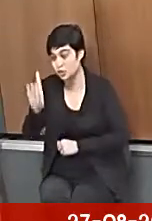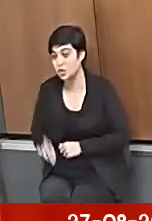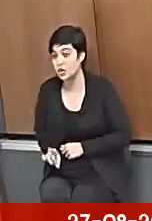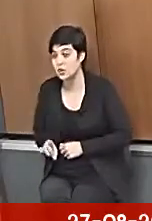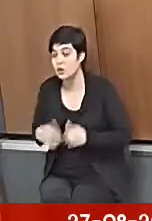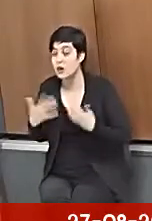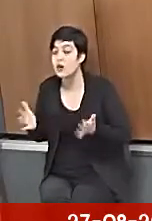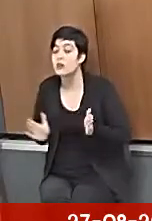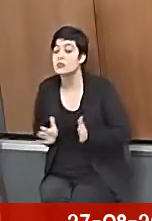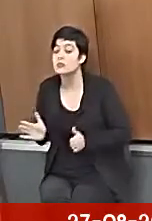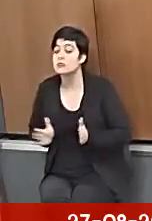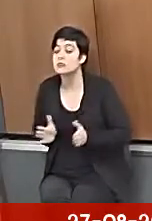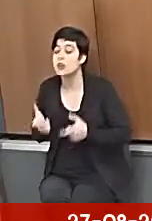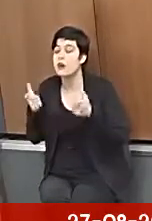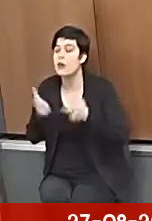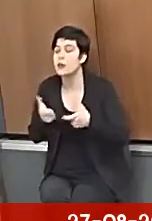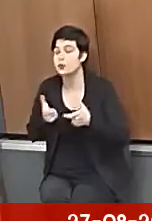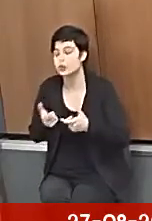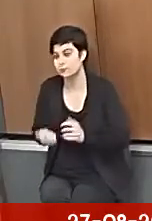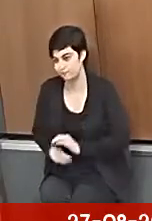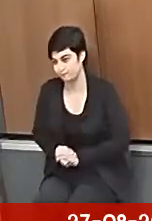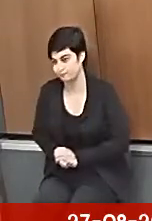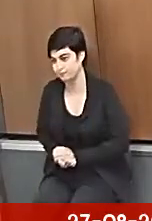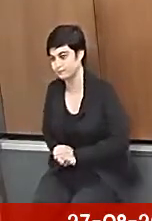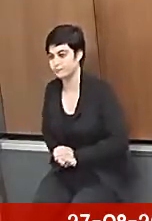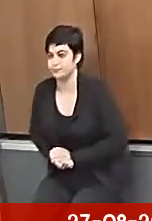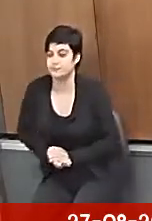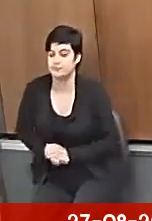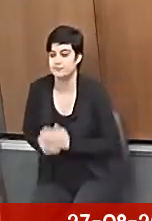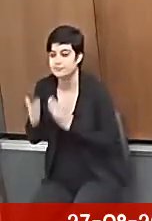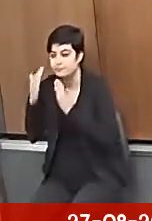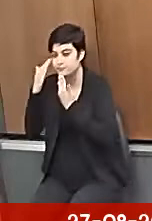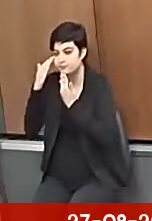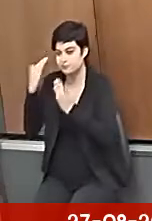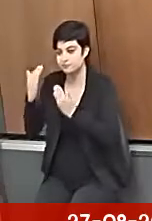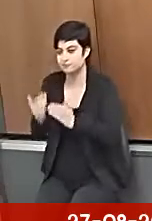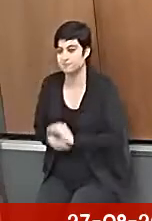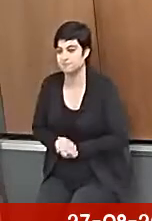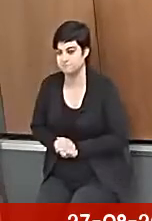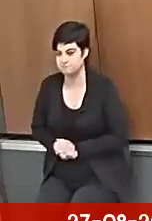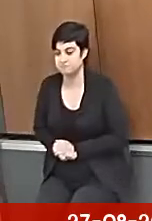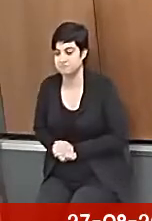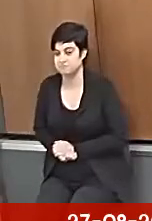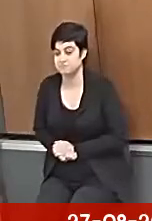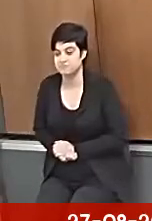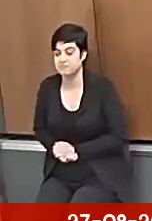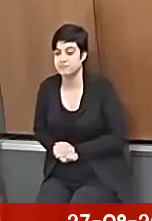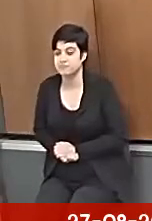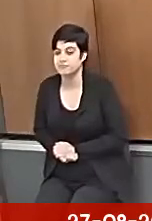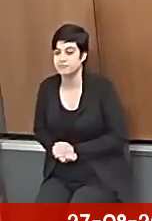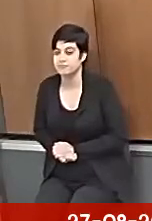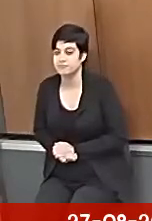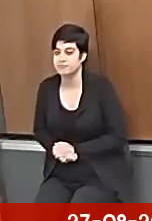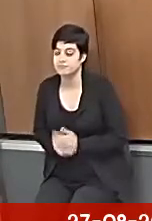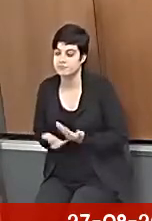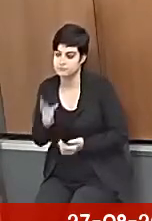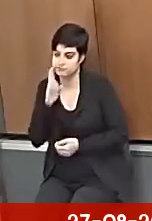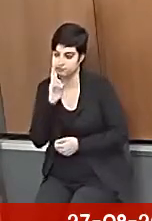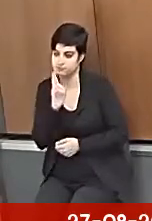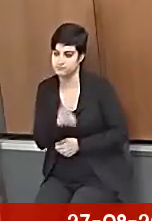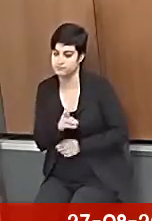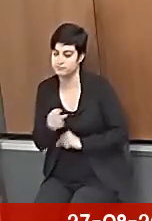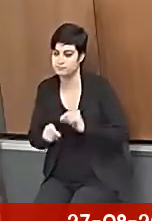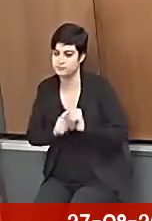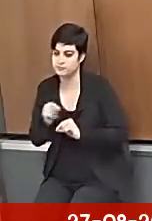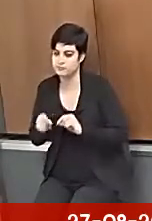entramos nesse mundo obrigado nosso obrigado e só é te responder